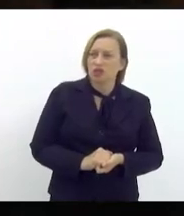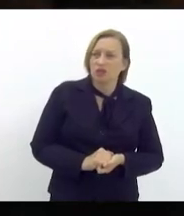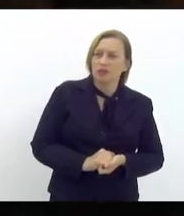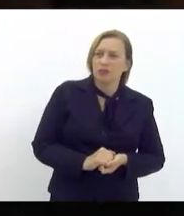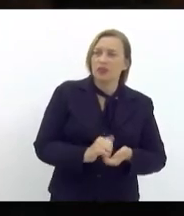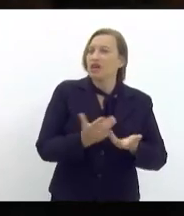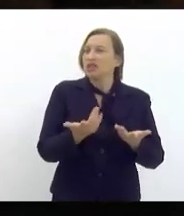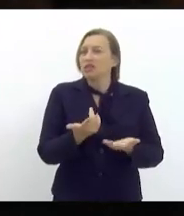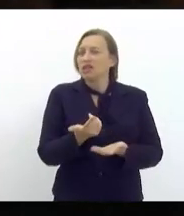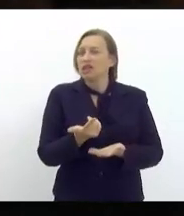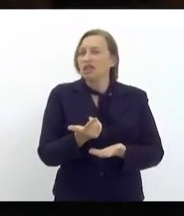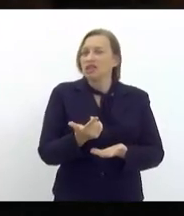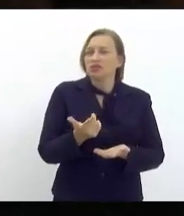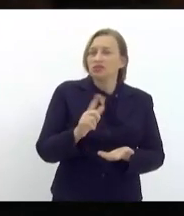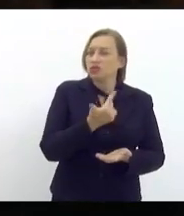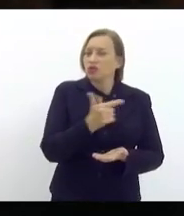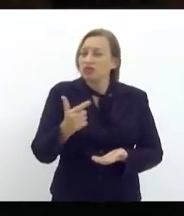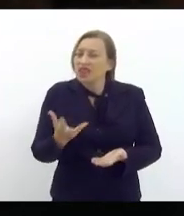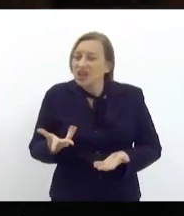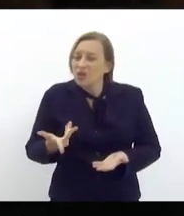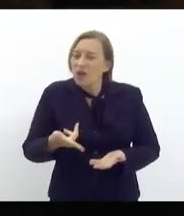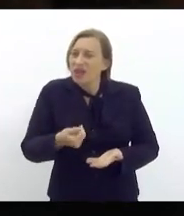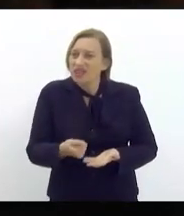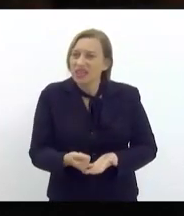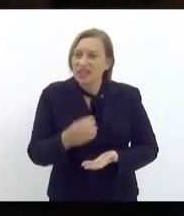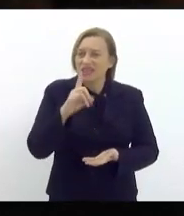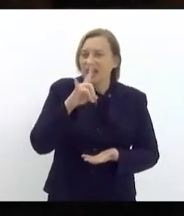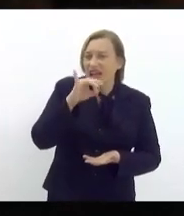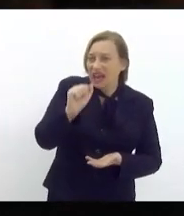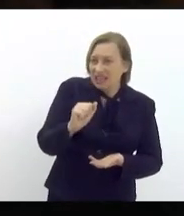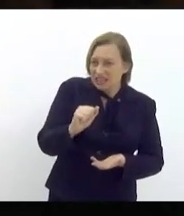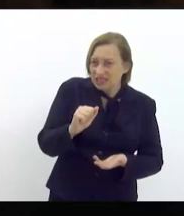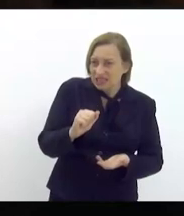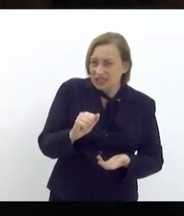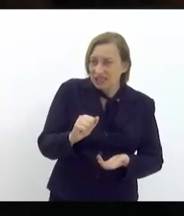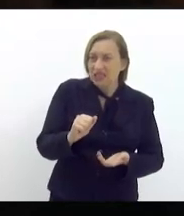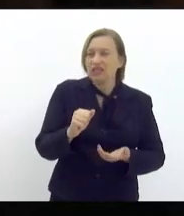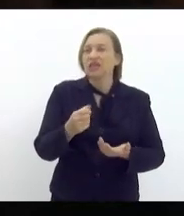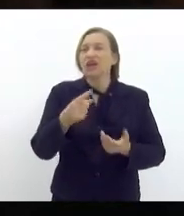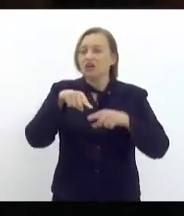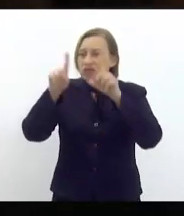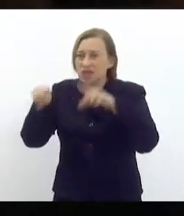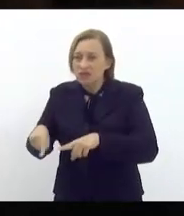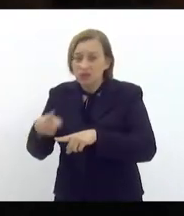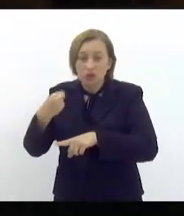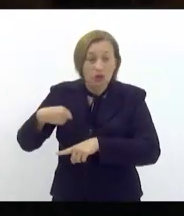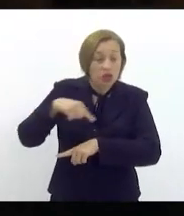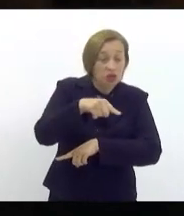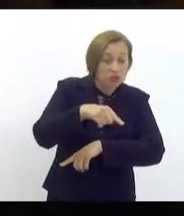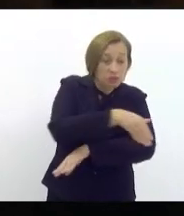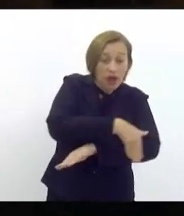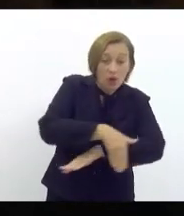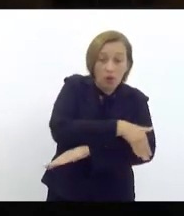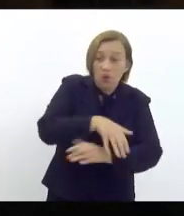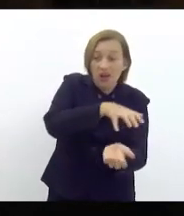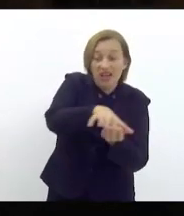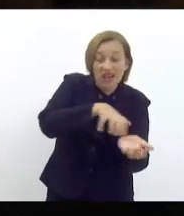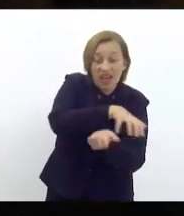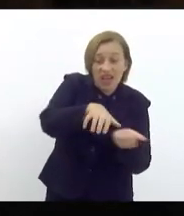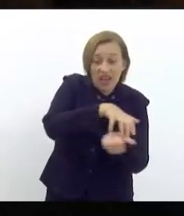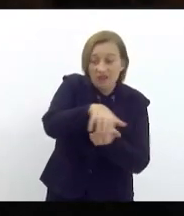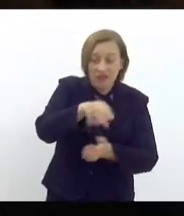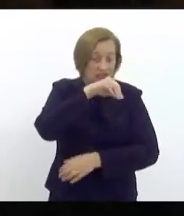clínica da família é desmonte de escolas é o servidor indo para a rua pedir piso é piso da enfermagem é piso dos